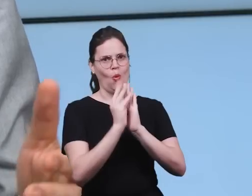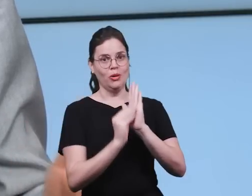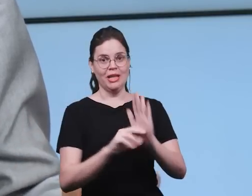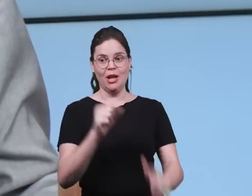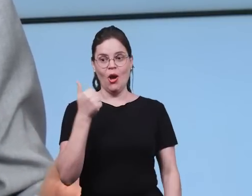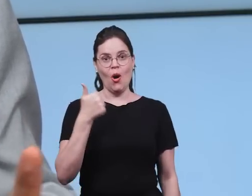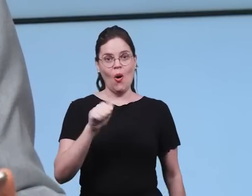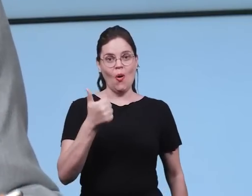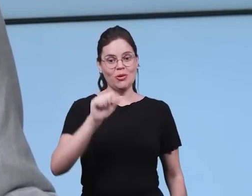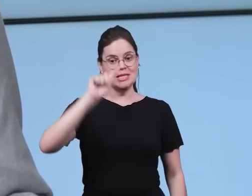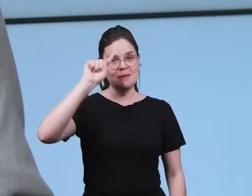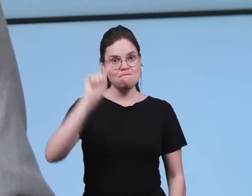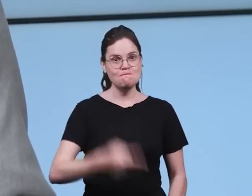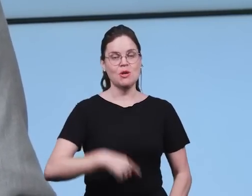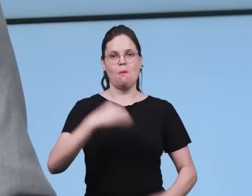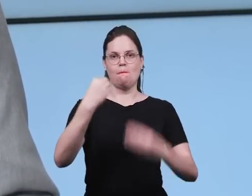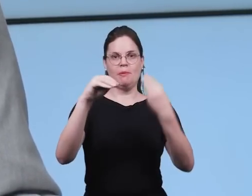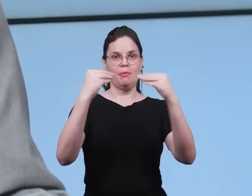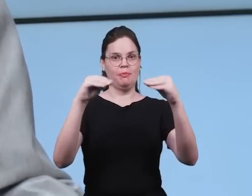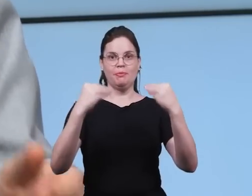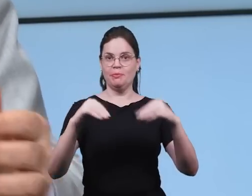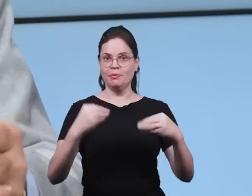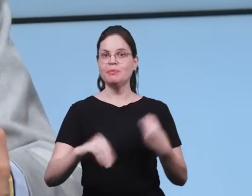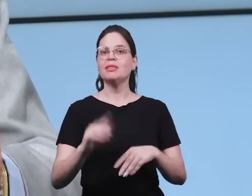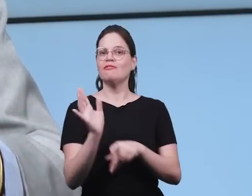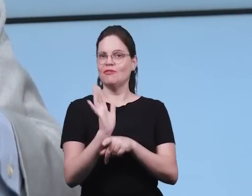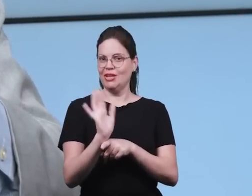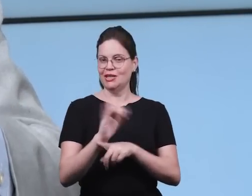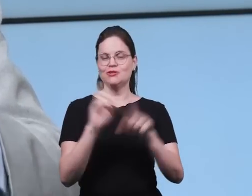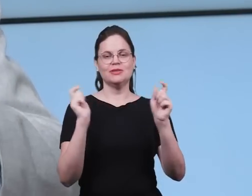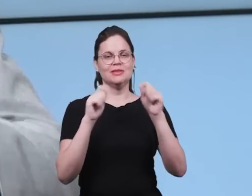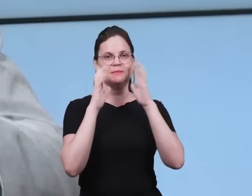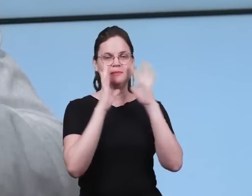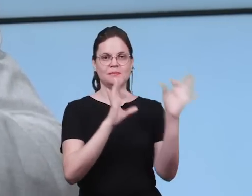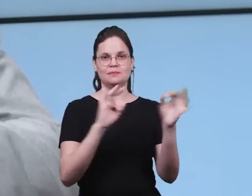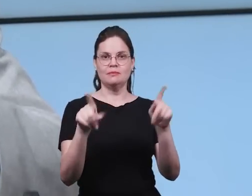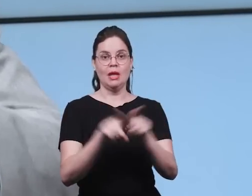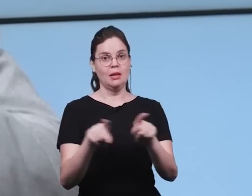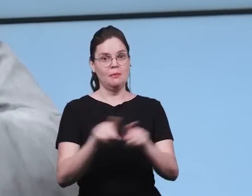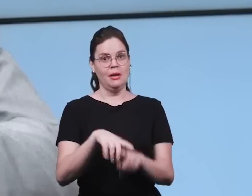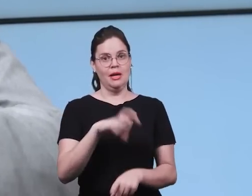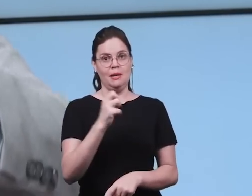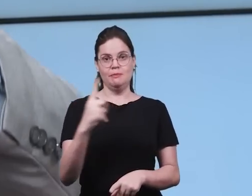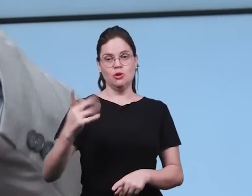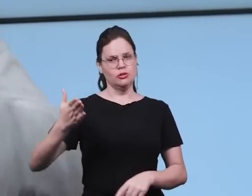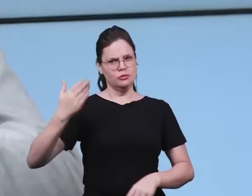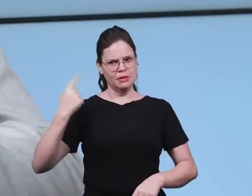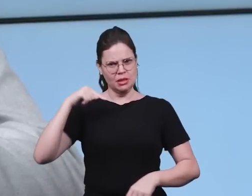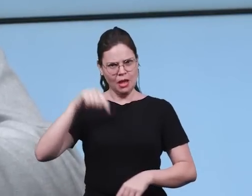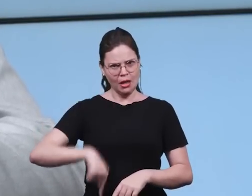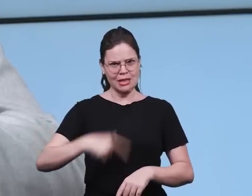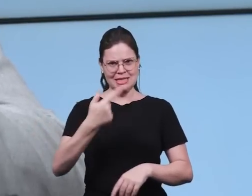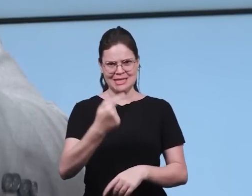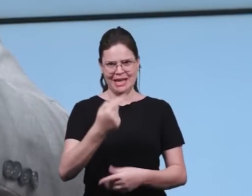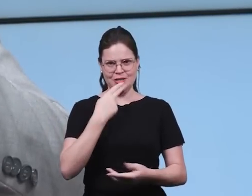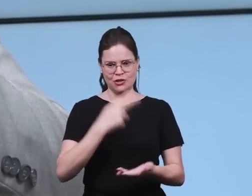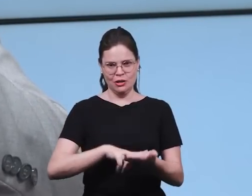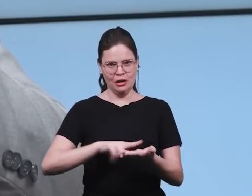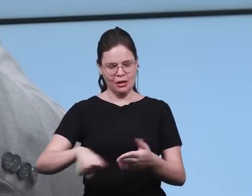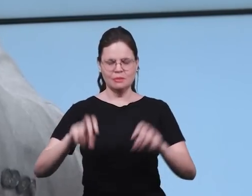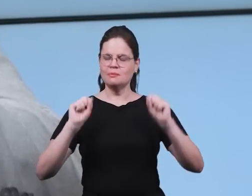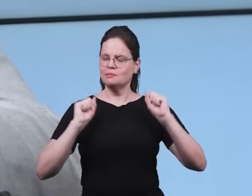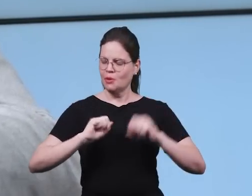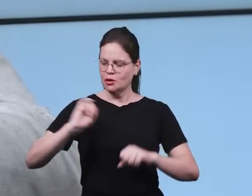11 mil vídeos que estão postados ali. Você está convidado a assistir, inclusive, as edições anteriores deste programa, que